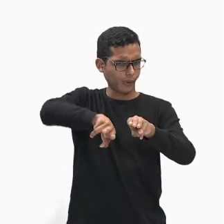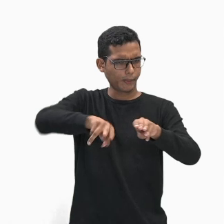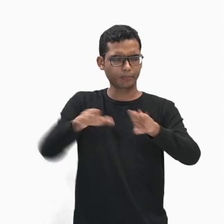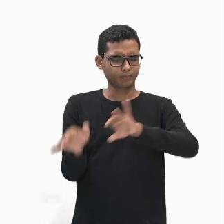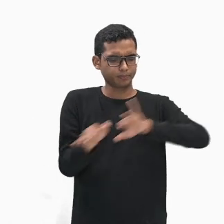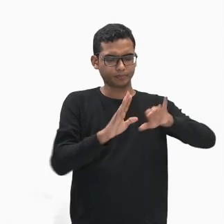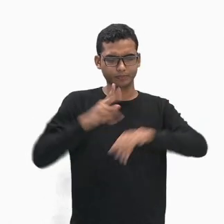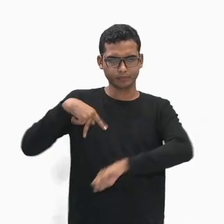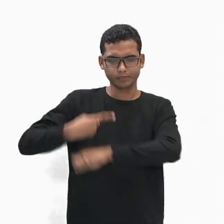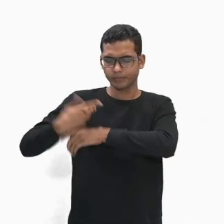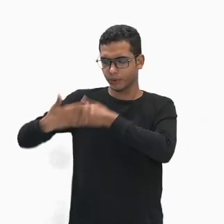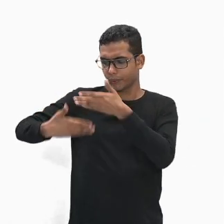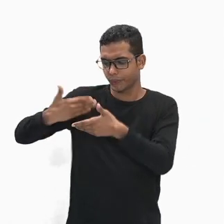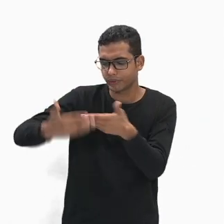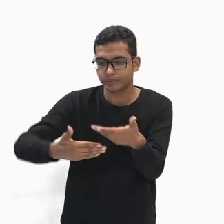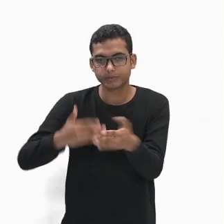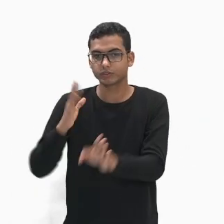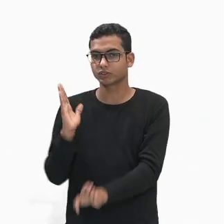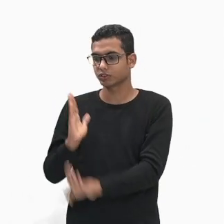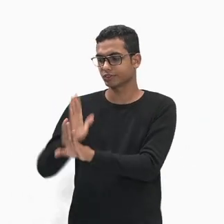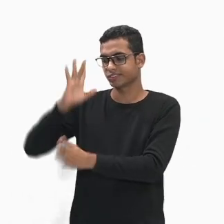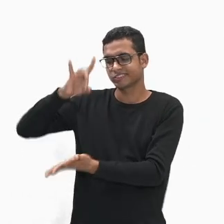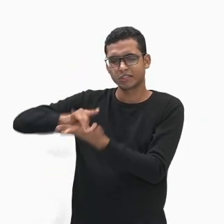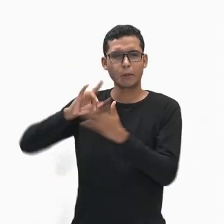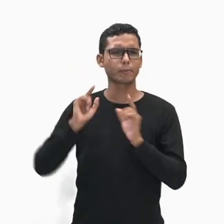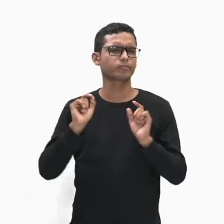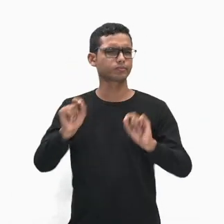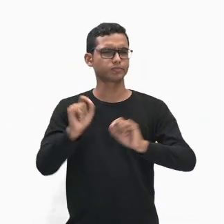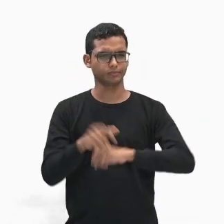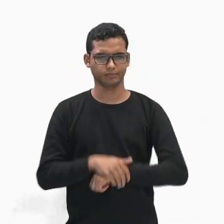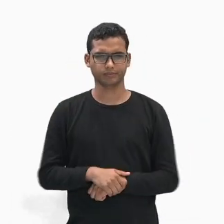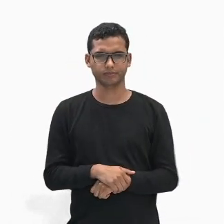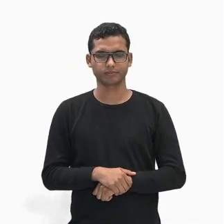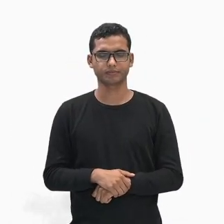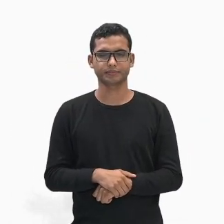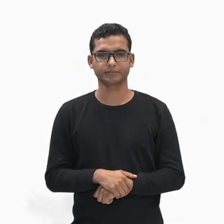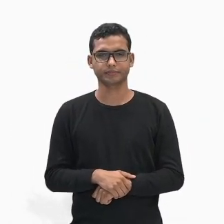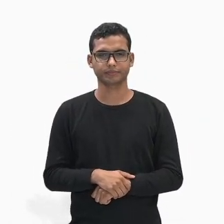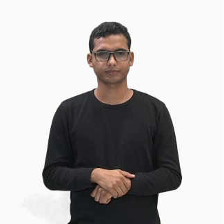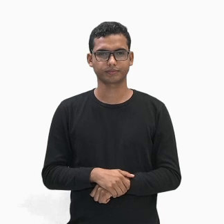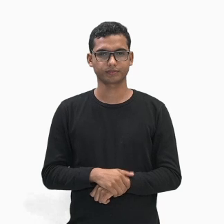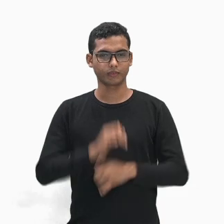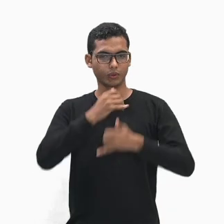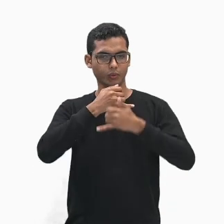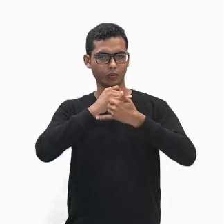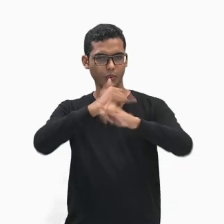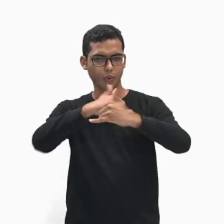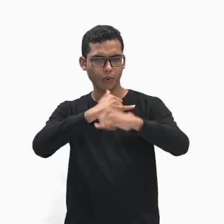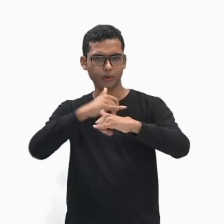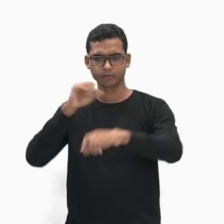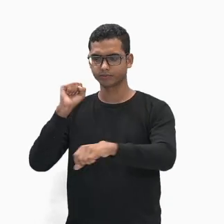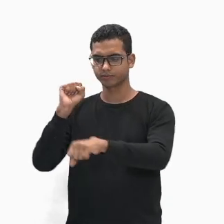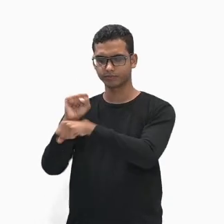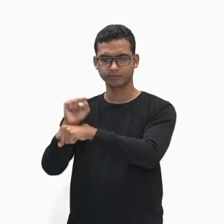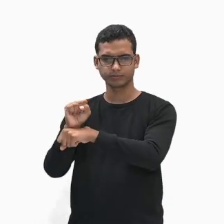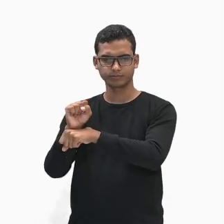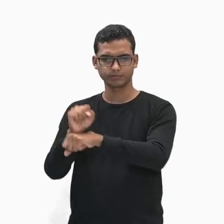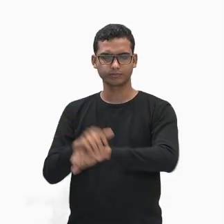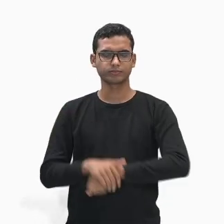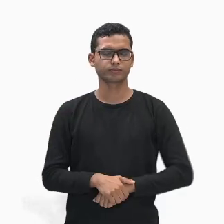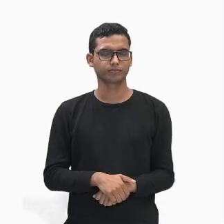do tempo, o que ele realmente descobriu foi a eletrostática. Então, o